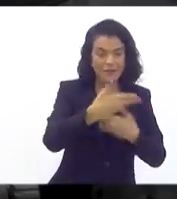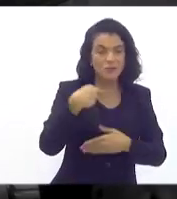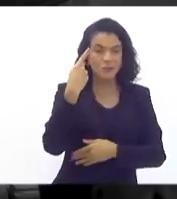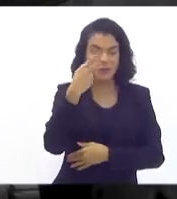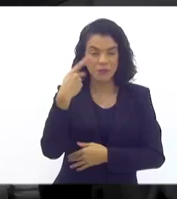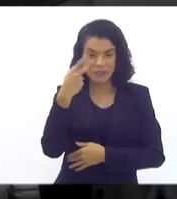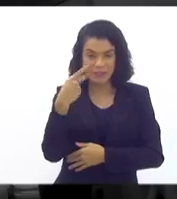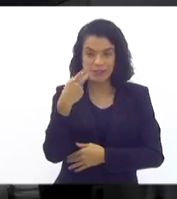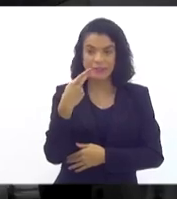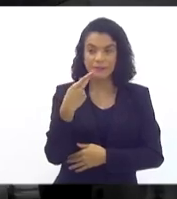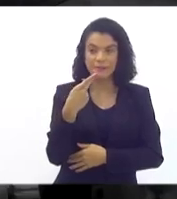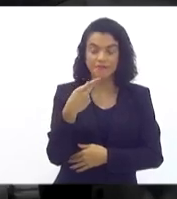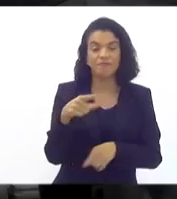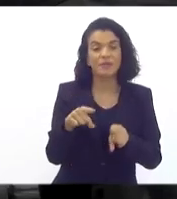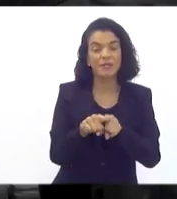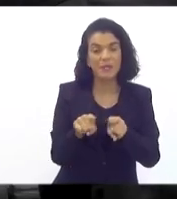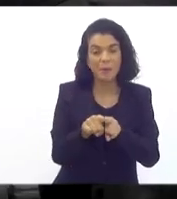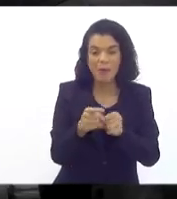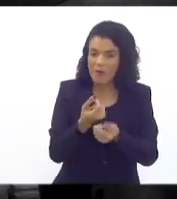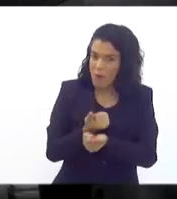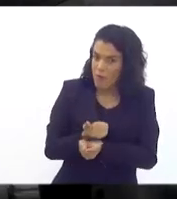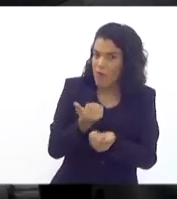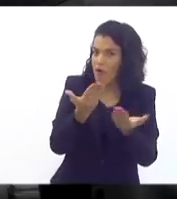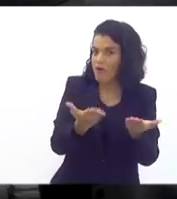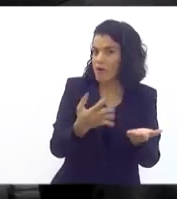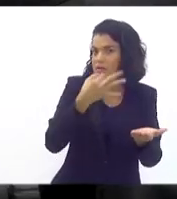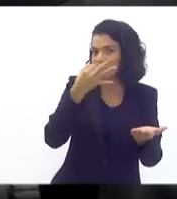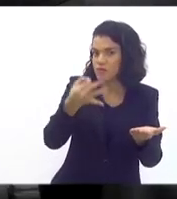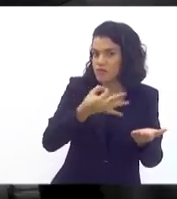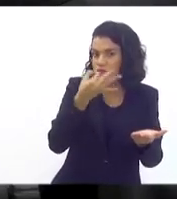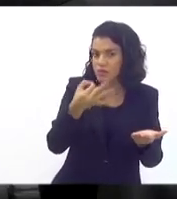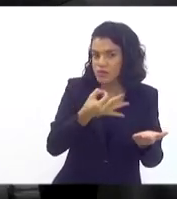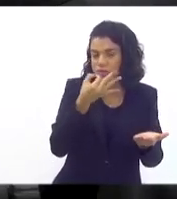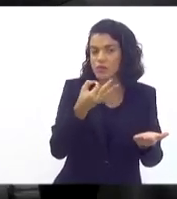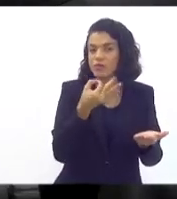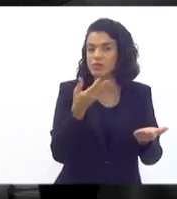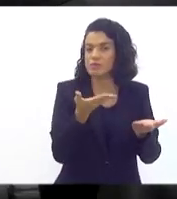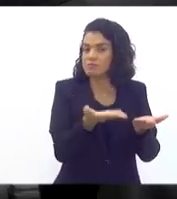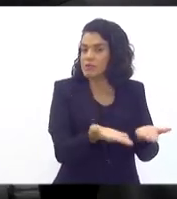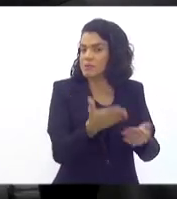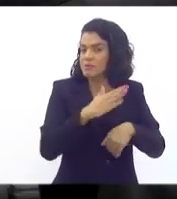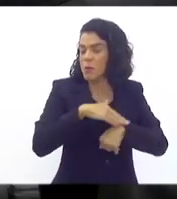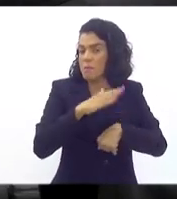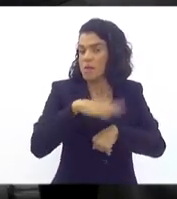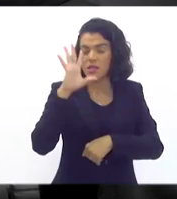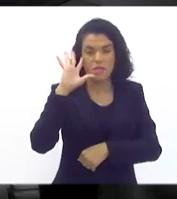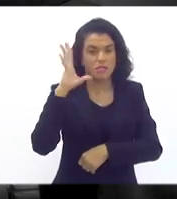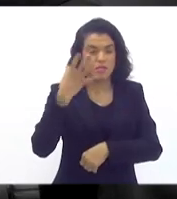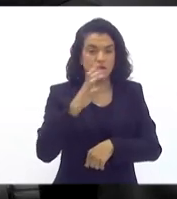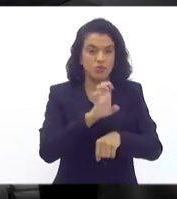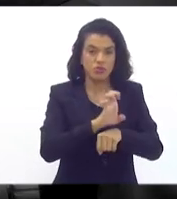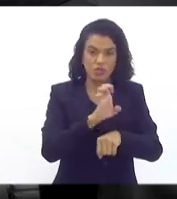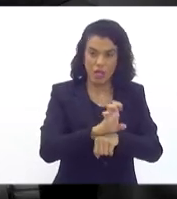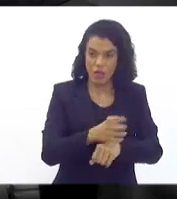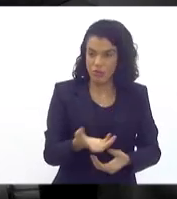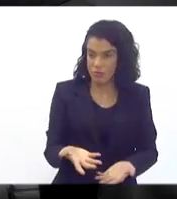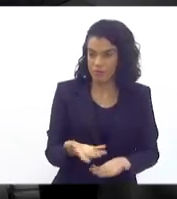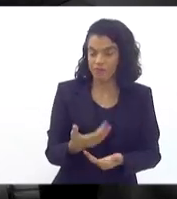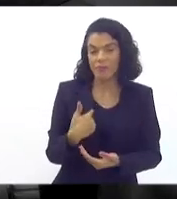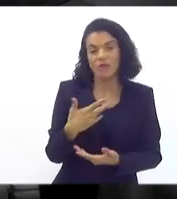políticas vão também oferecer sugestões para esse para esse momento decisão do Estado de Janeiro então